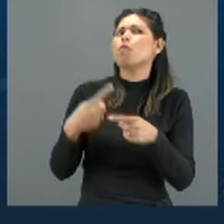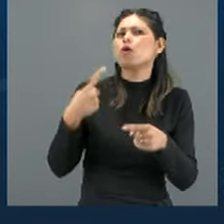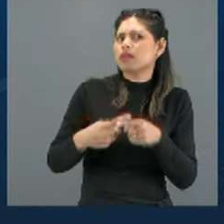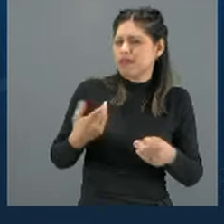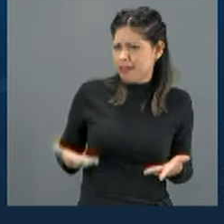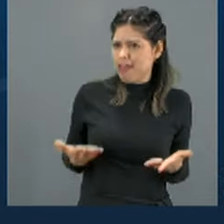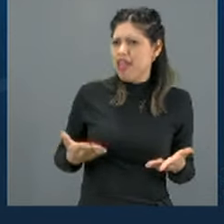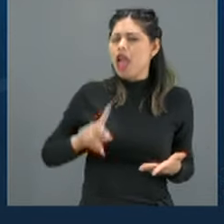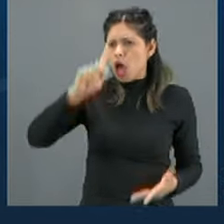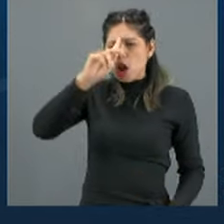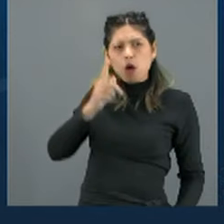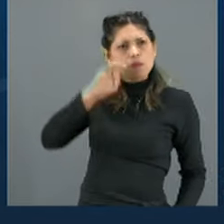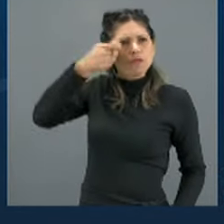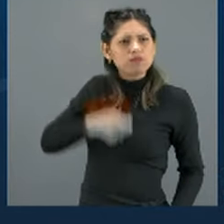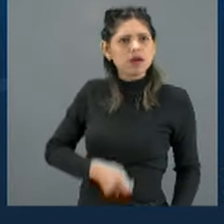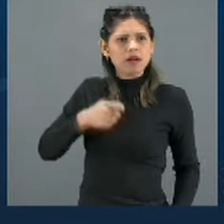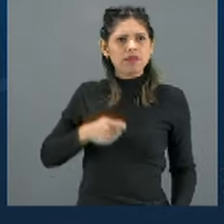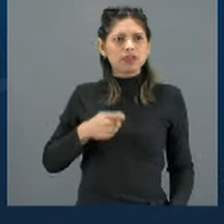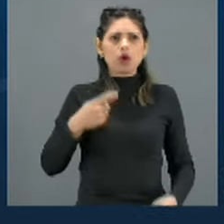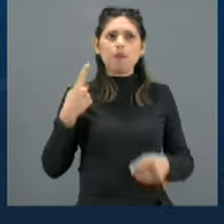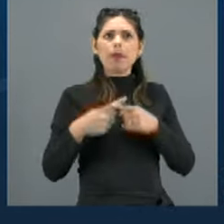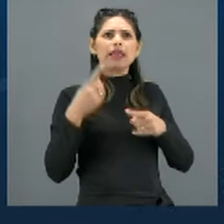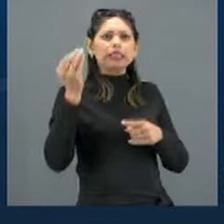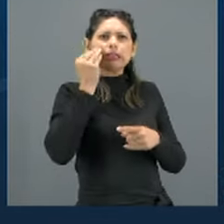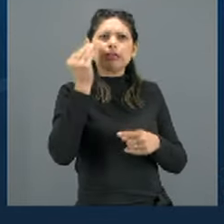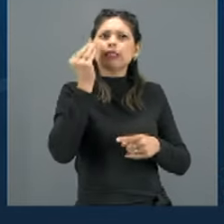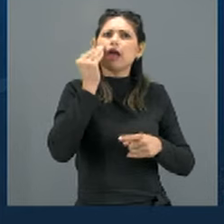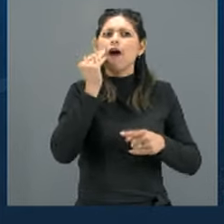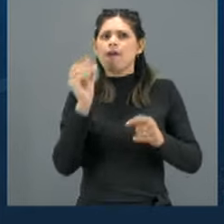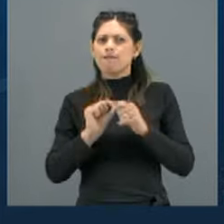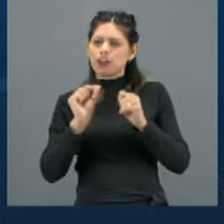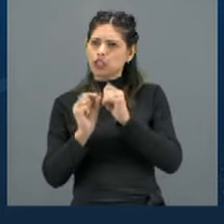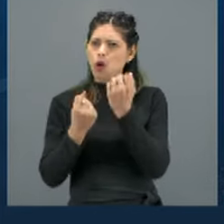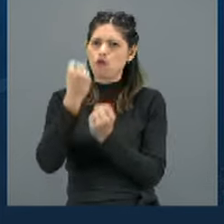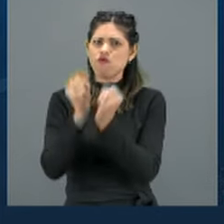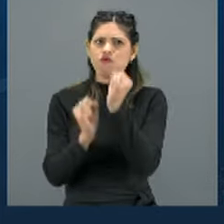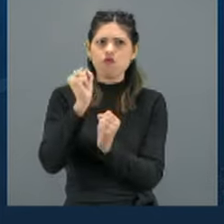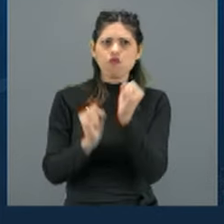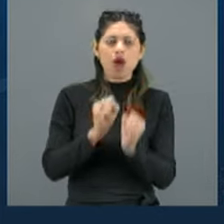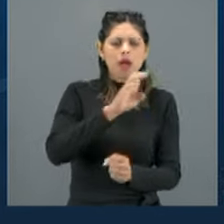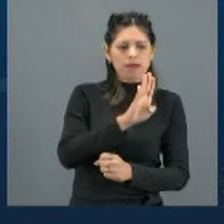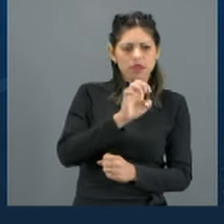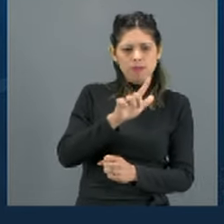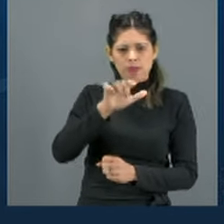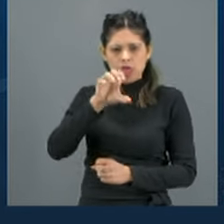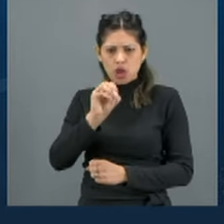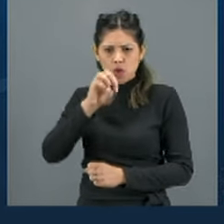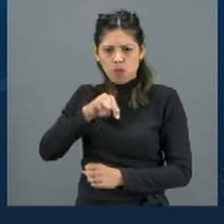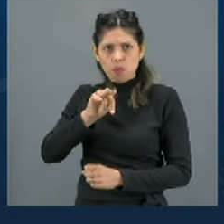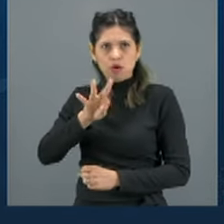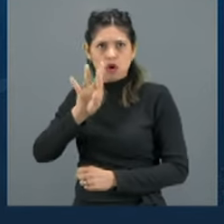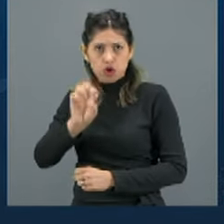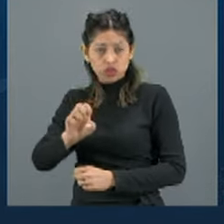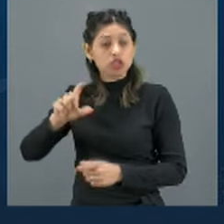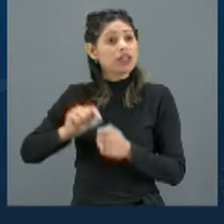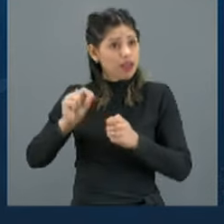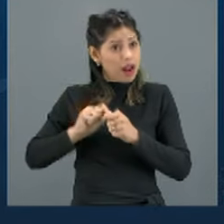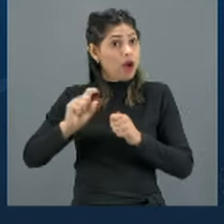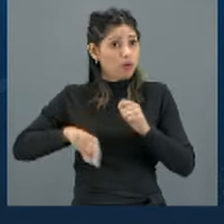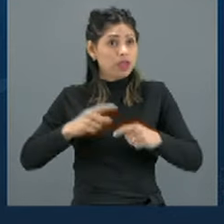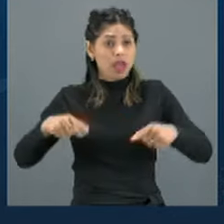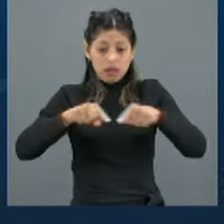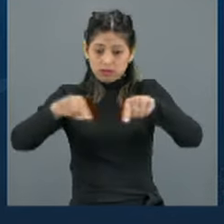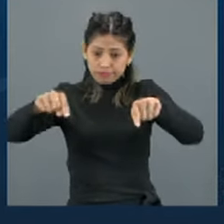uma decisão para a construção da usina de Belo Monte, que custou a ampliação de uma terra